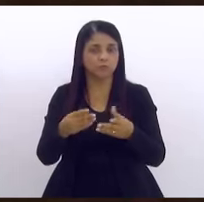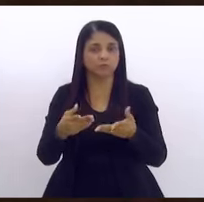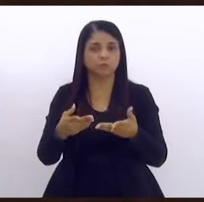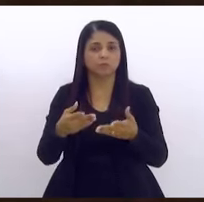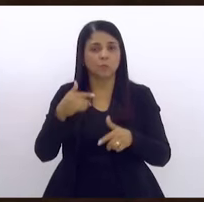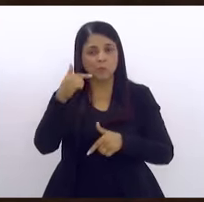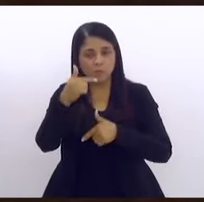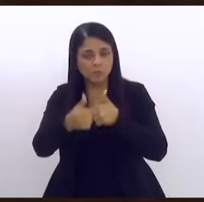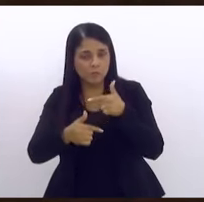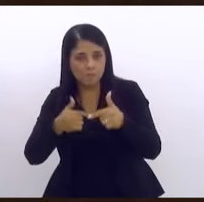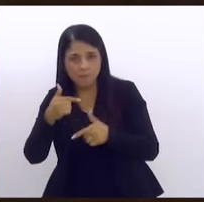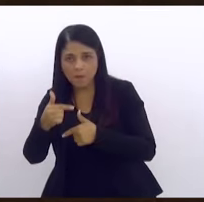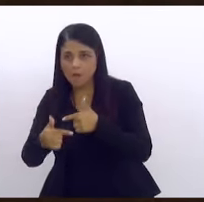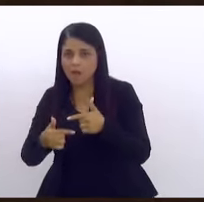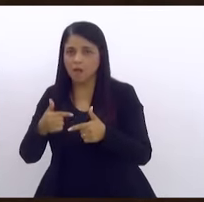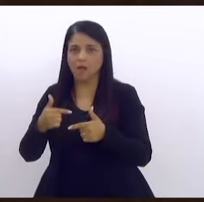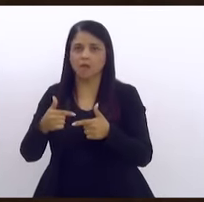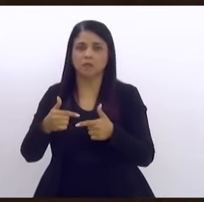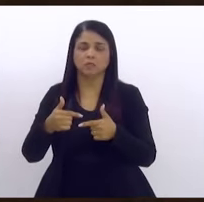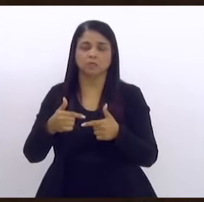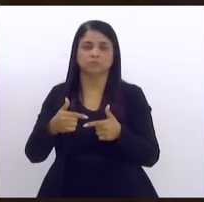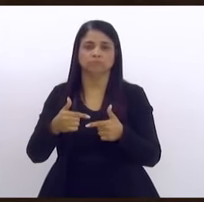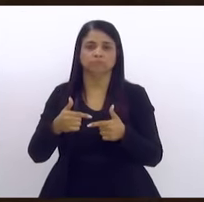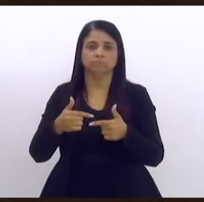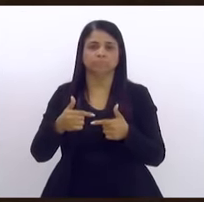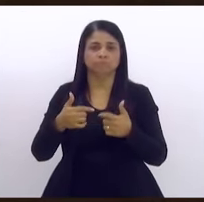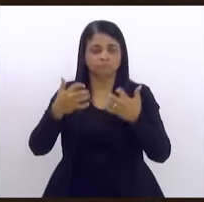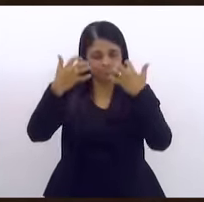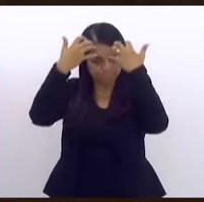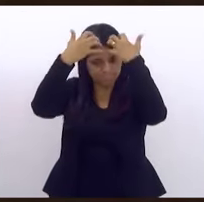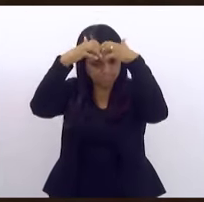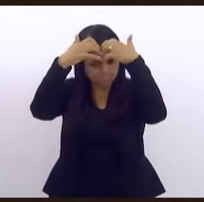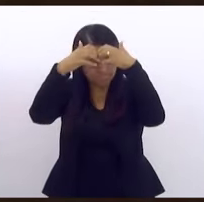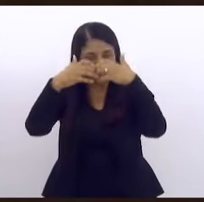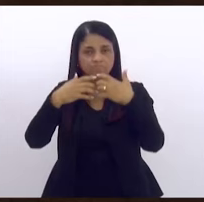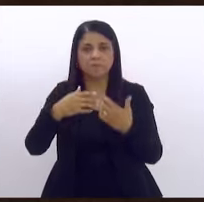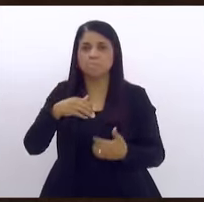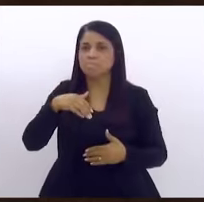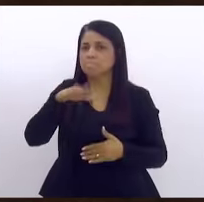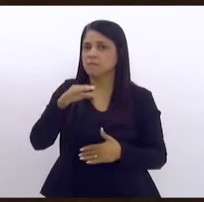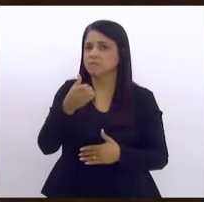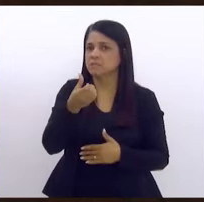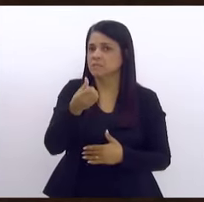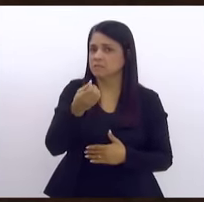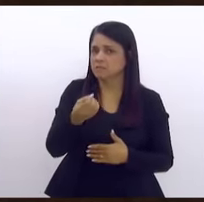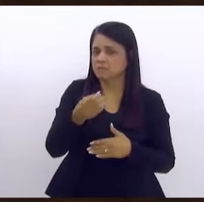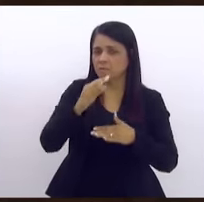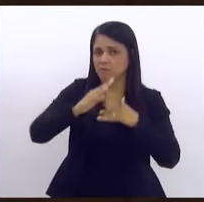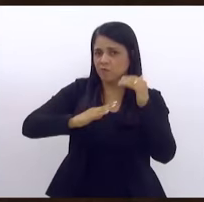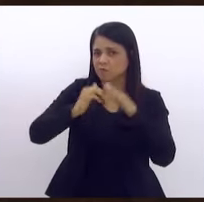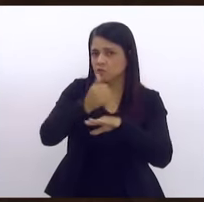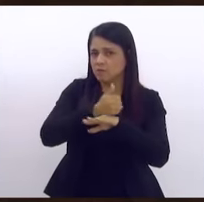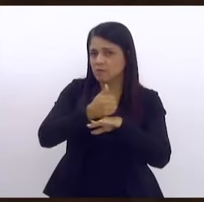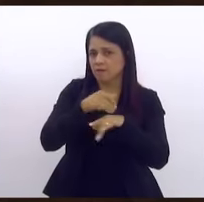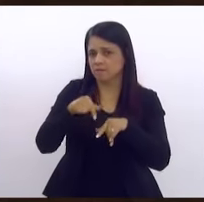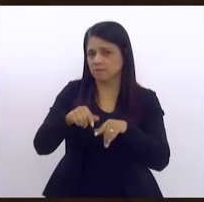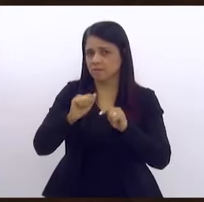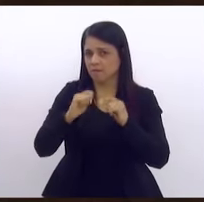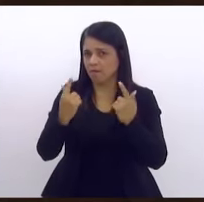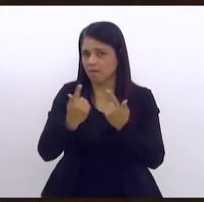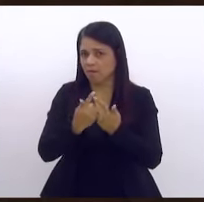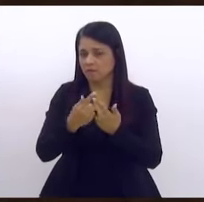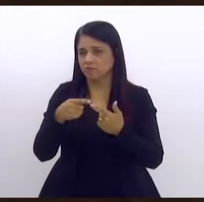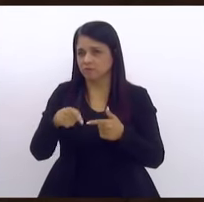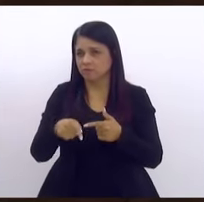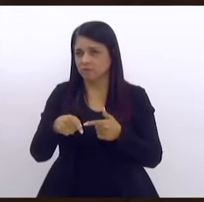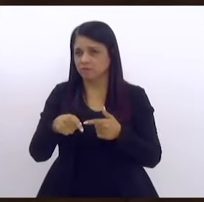o trabalho de massa cinzenta de mais de 60 profissionais nessa casa, e aí, na hora da votação de uma